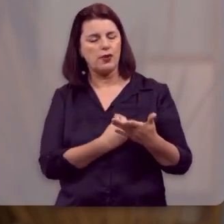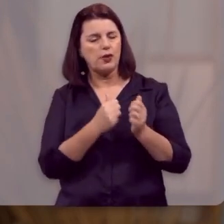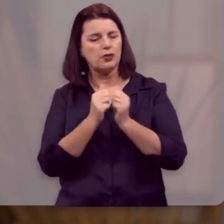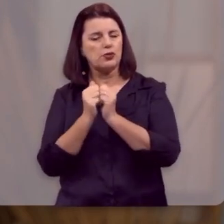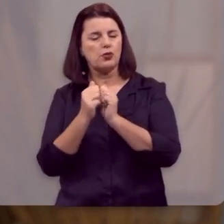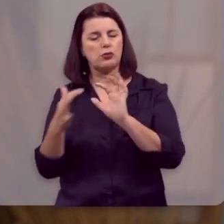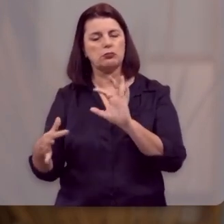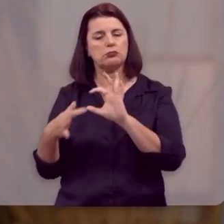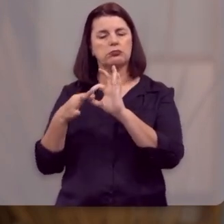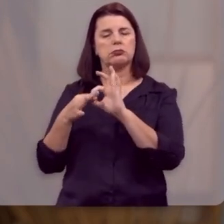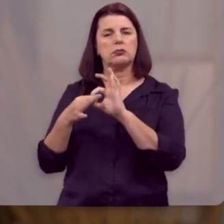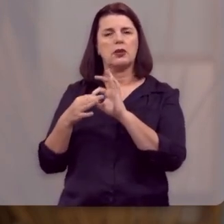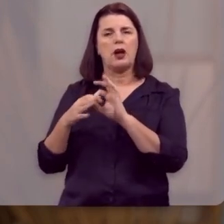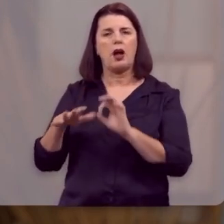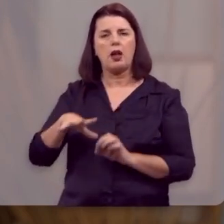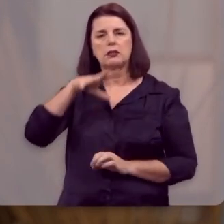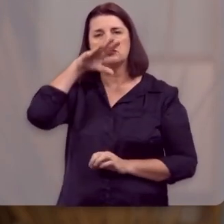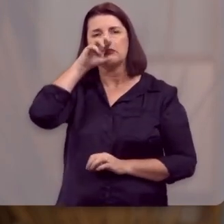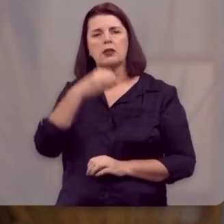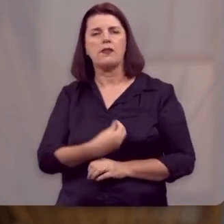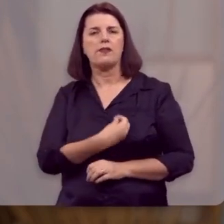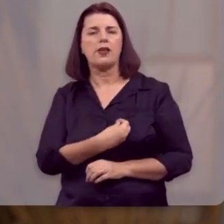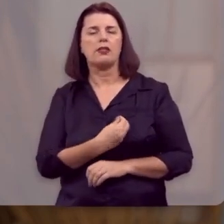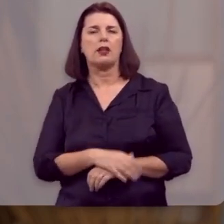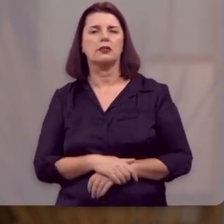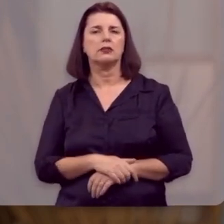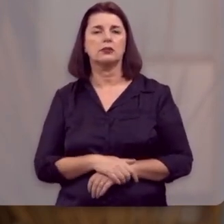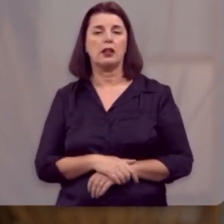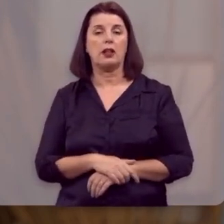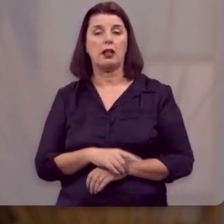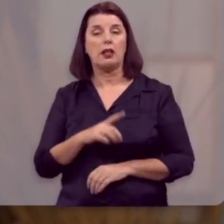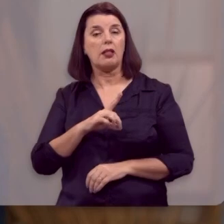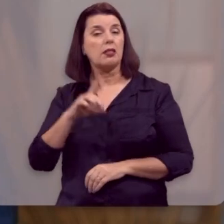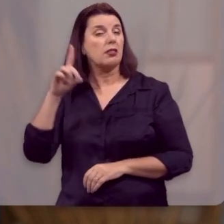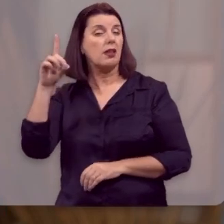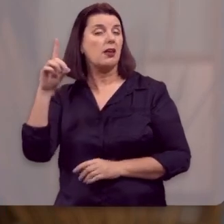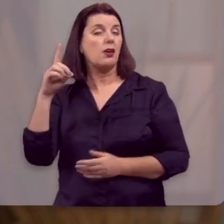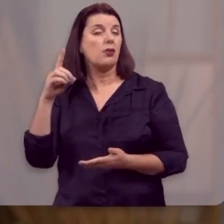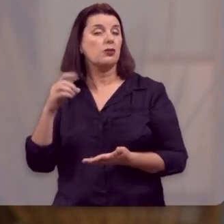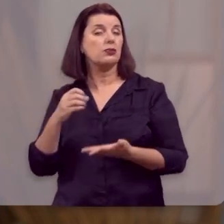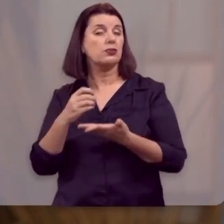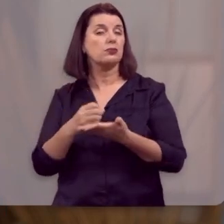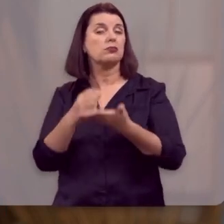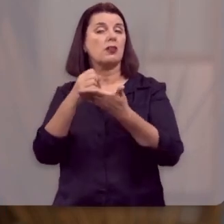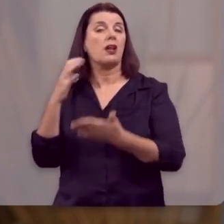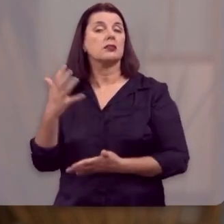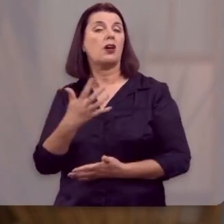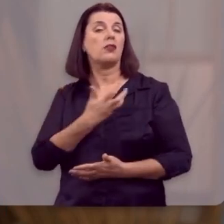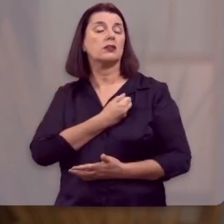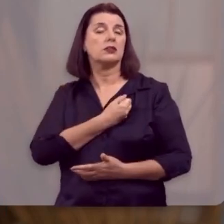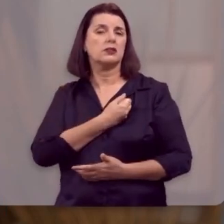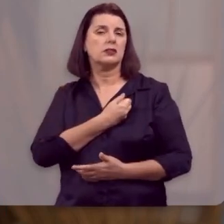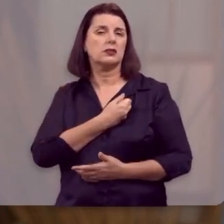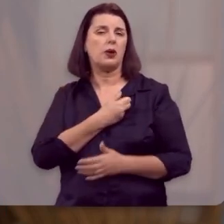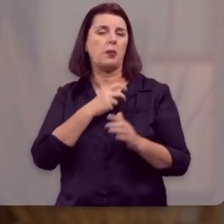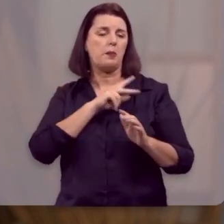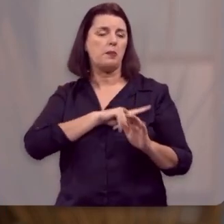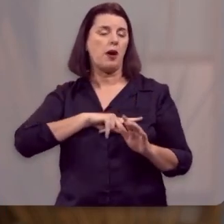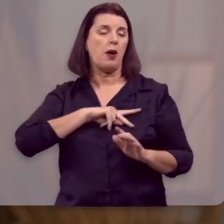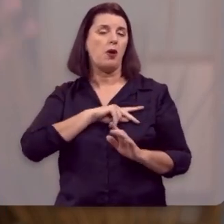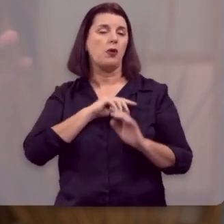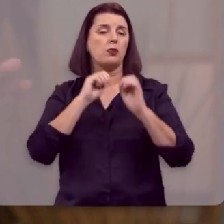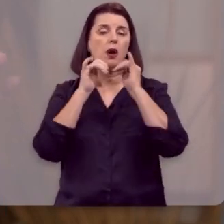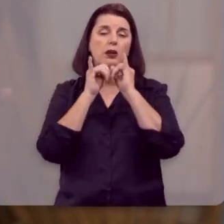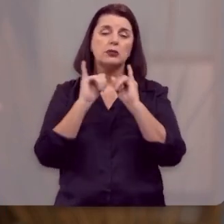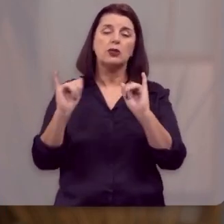existimos, Ele que nos dá a vida, a respiração e tudo mais. O Deus que os atenienses não conheciam é o Deus Salvador. Paulo